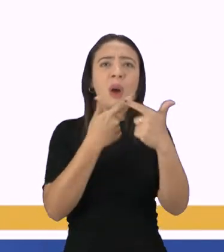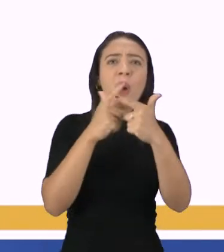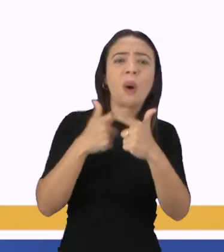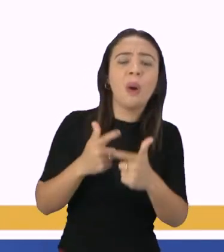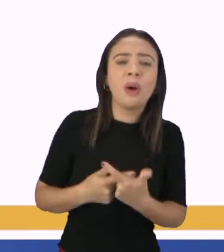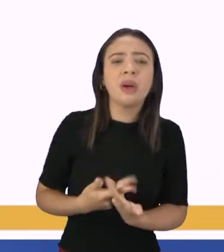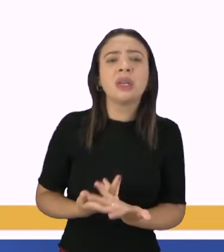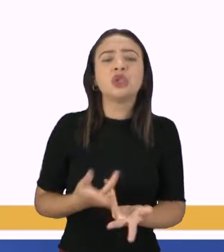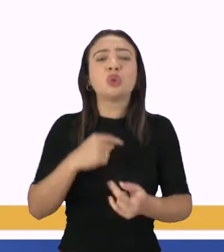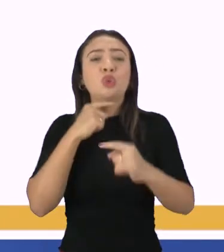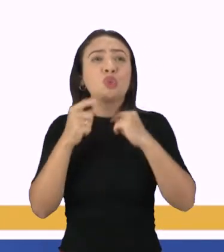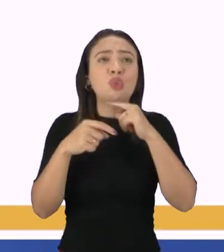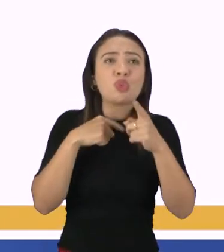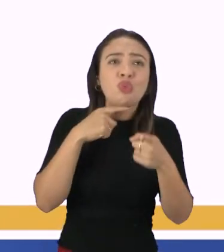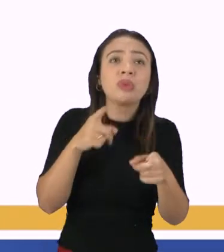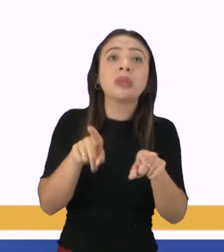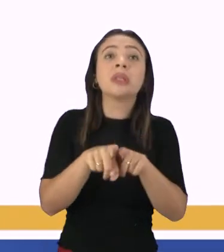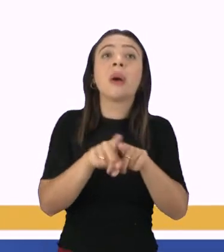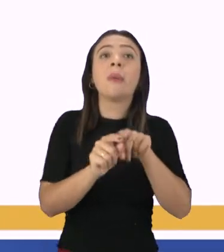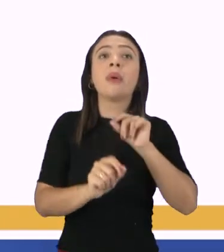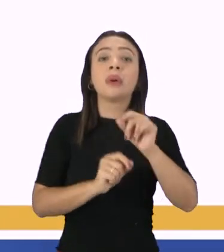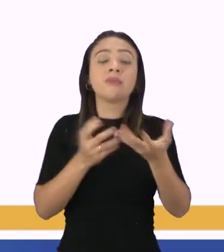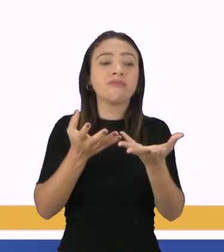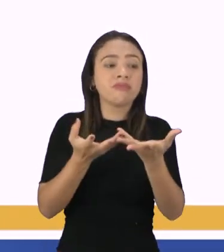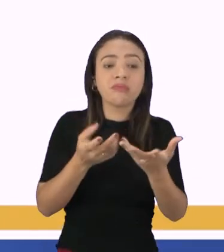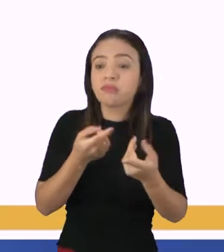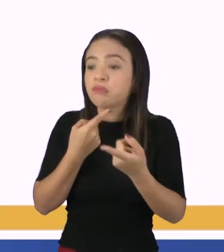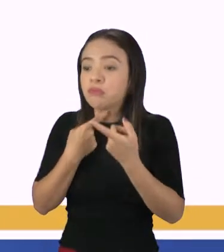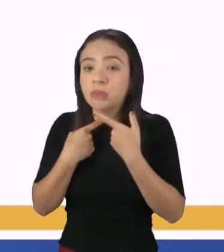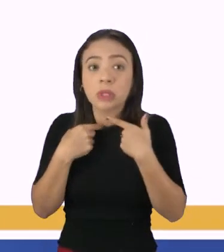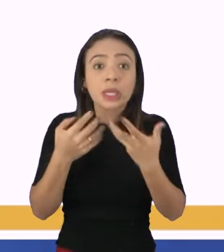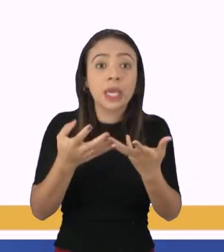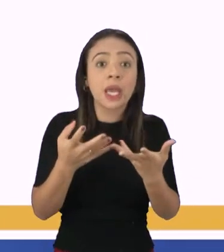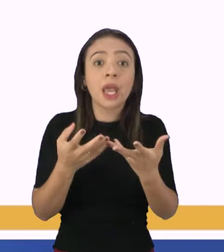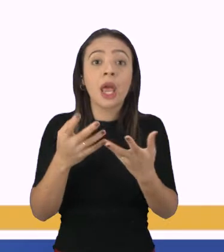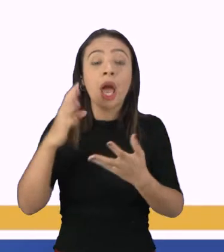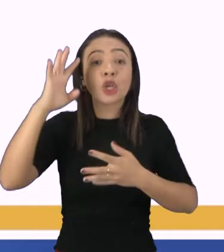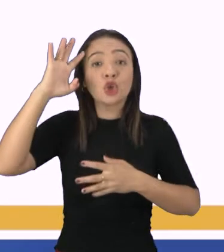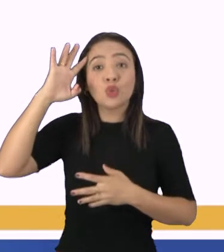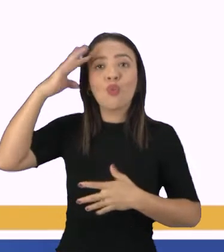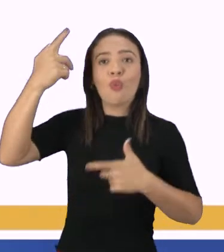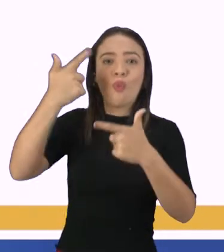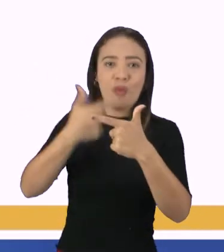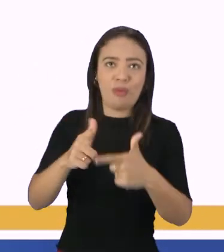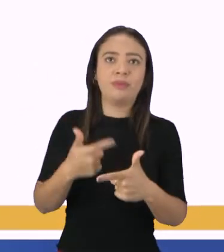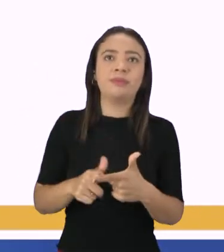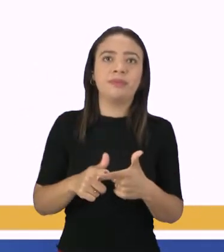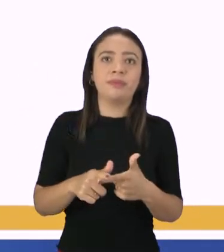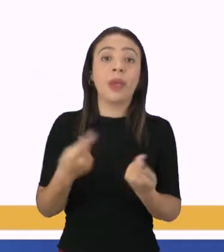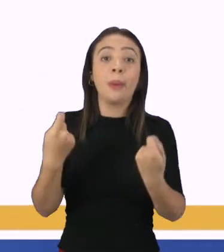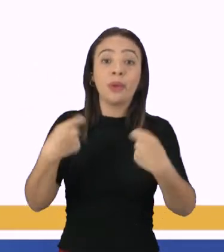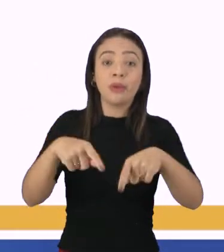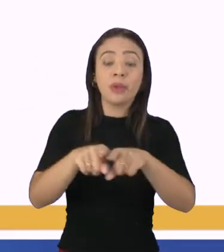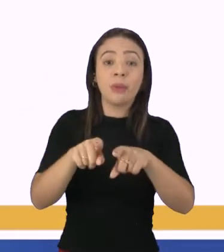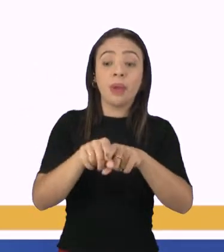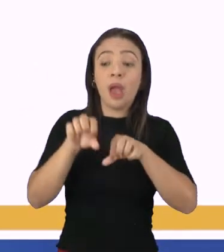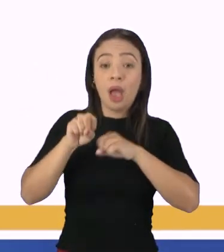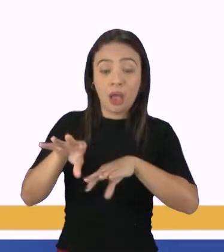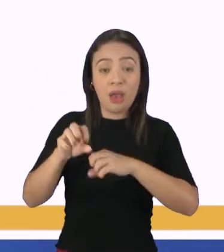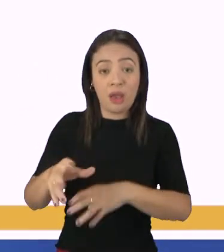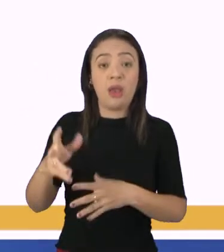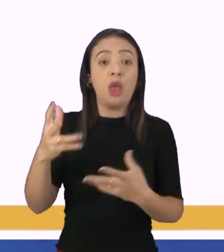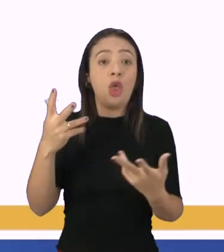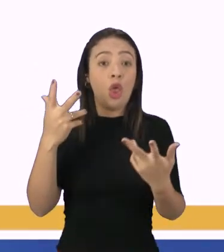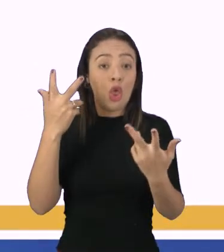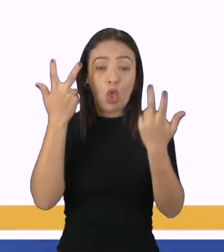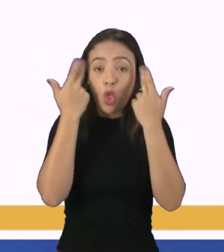e incertezas, e também de busca de saídas para um problema gigantesco. Pode-se dizer que a educação